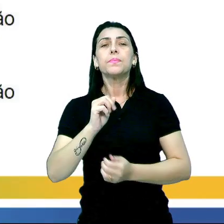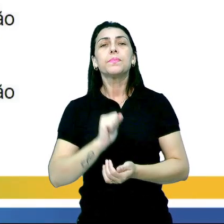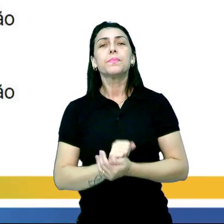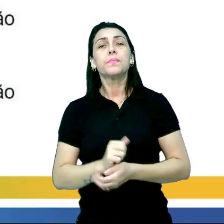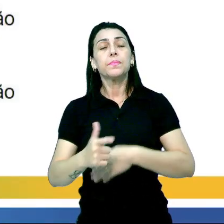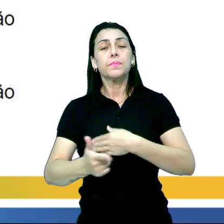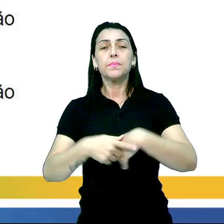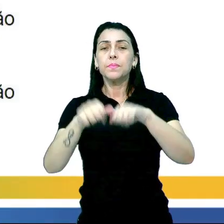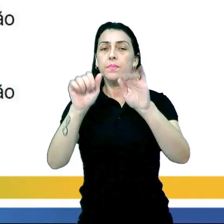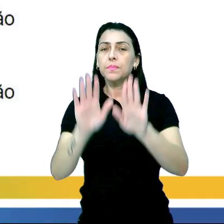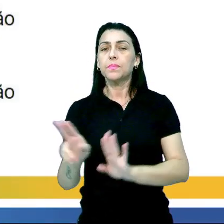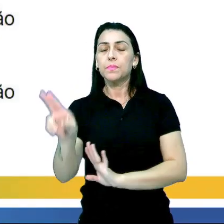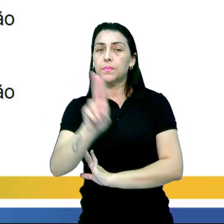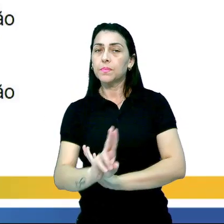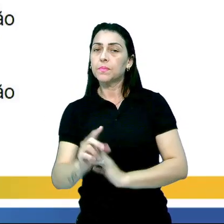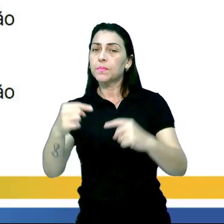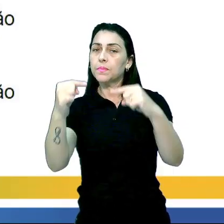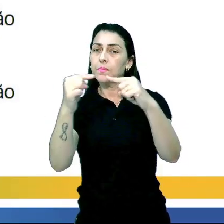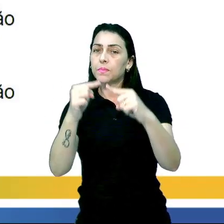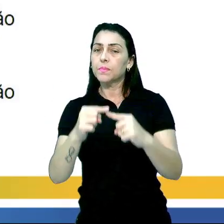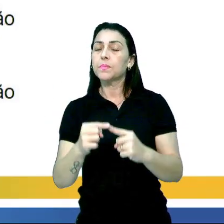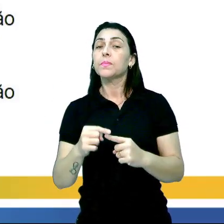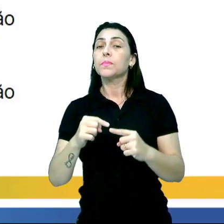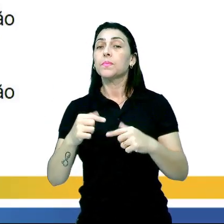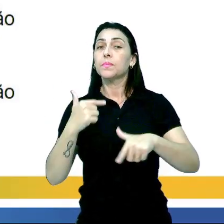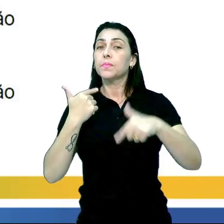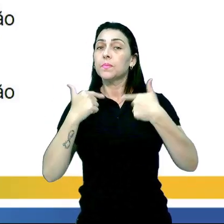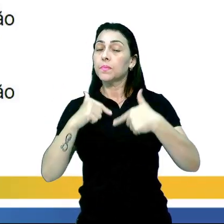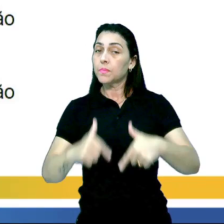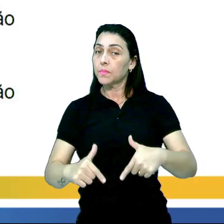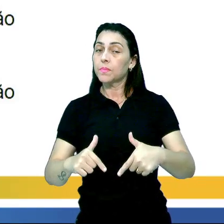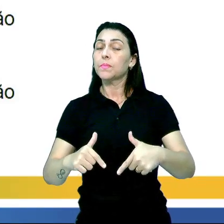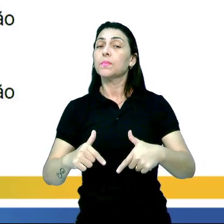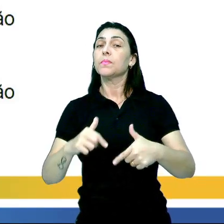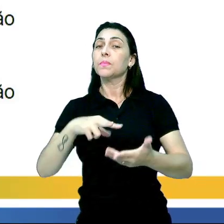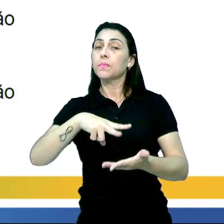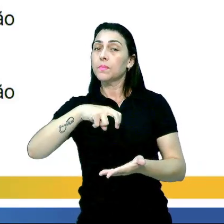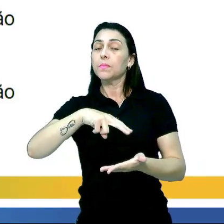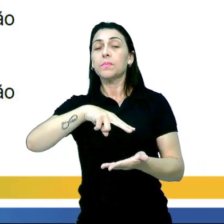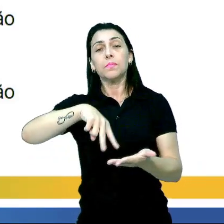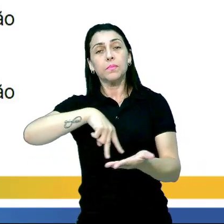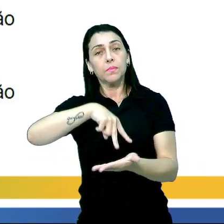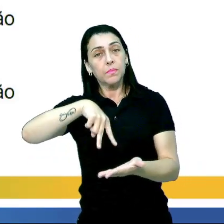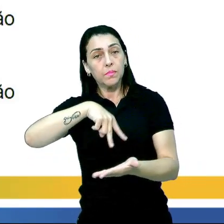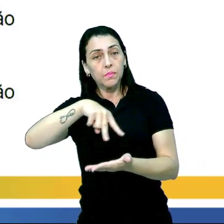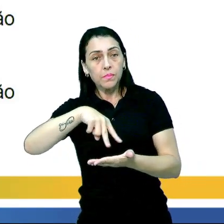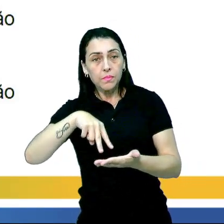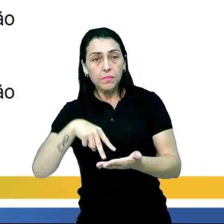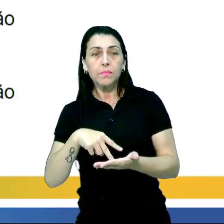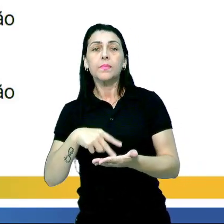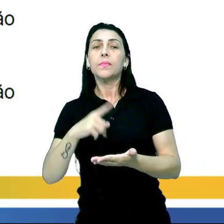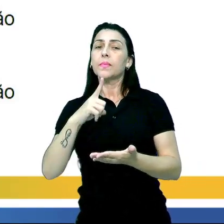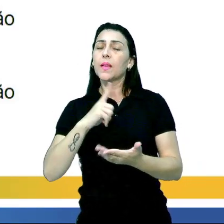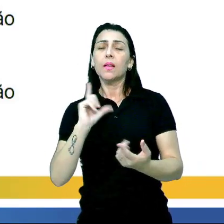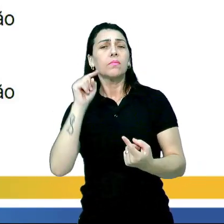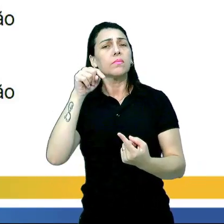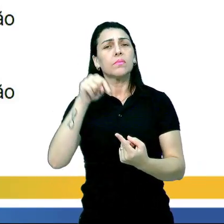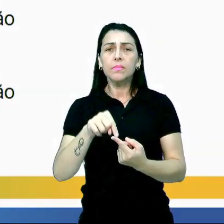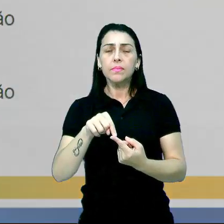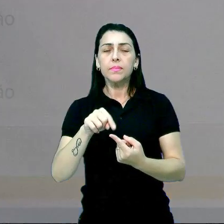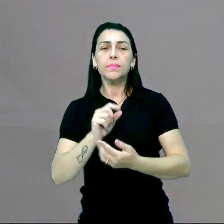aqui. No cartaz, a utilização combinada das linguagens verbal e não verbal tem